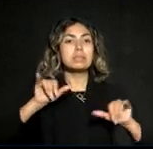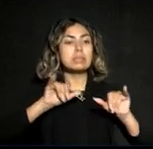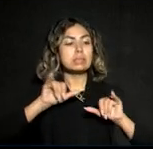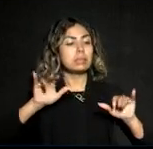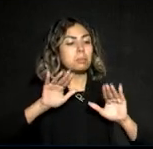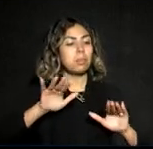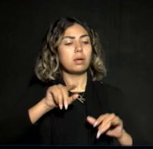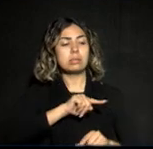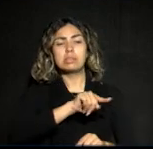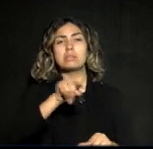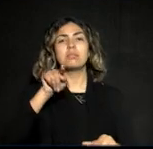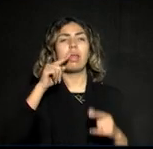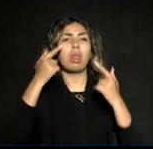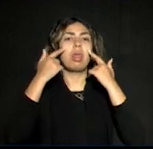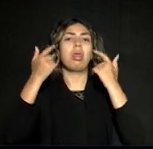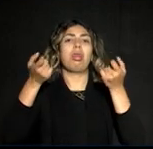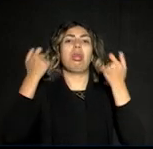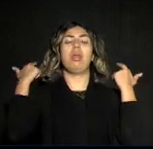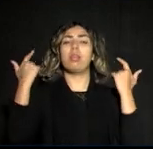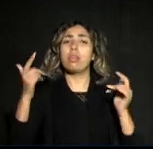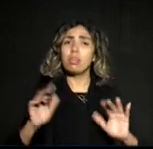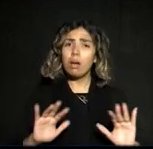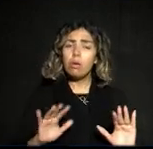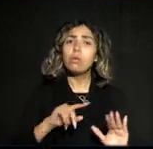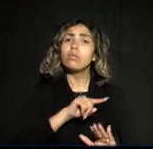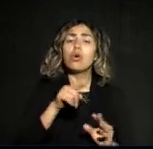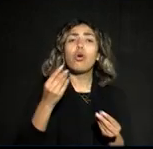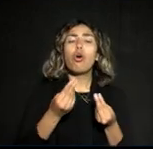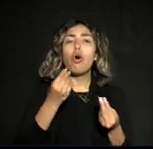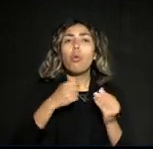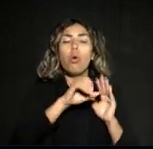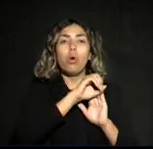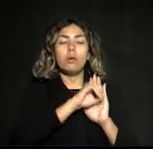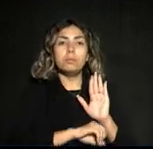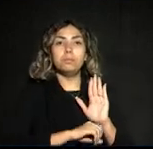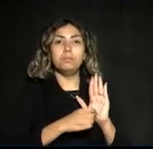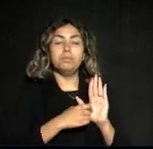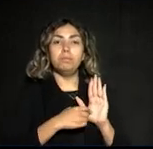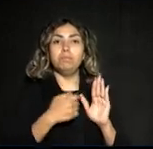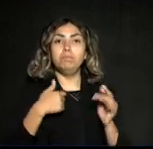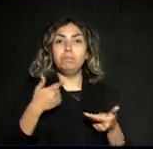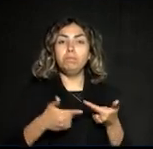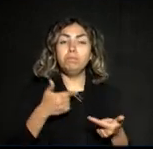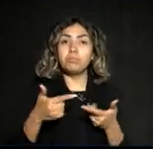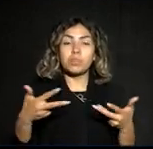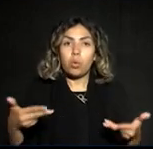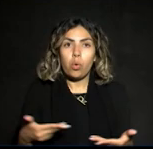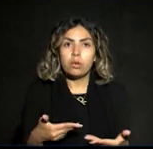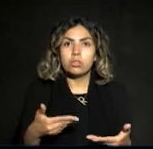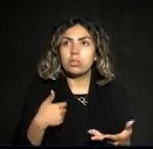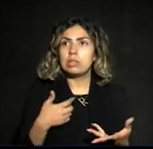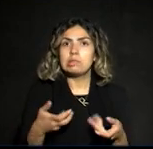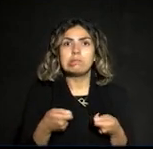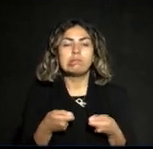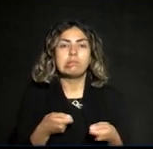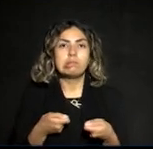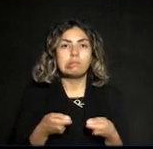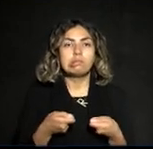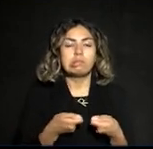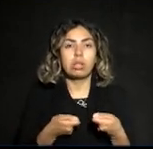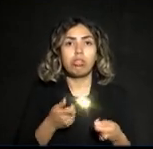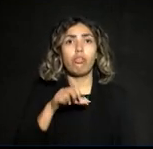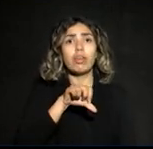pessoas não querem ouvir você não tem como trabalhar com o orçamento vinculado indexado como nós trabalhamos hoje com